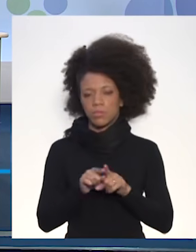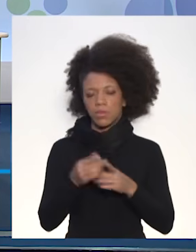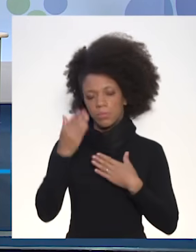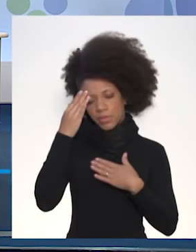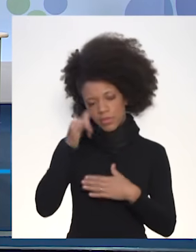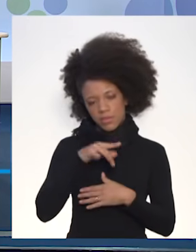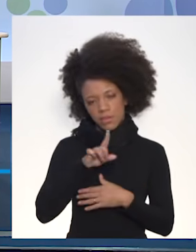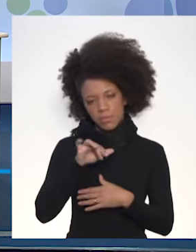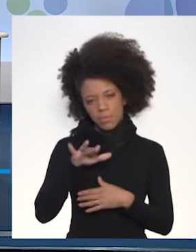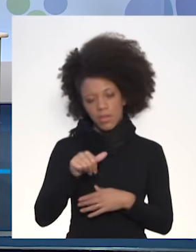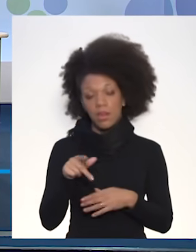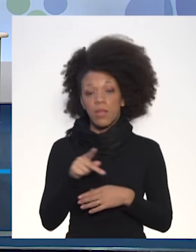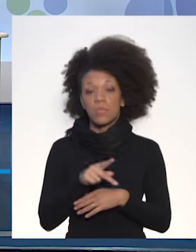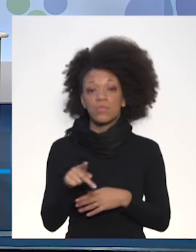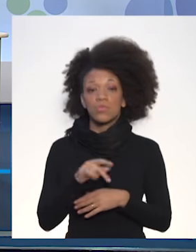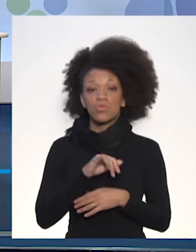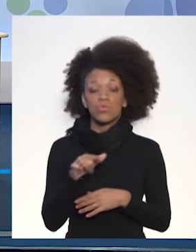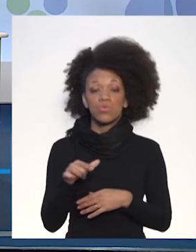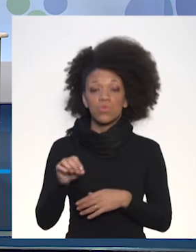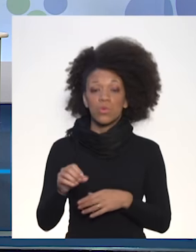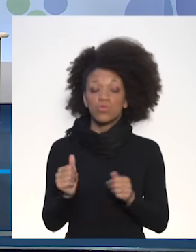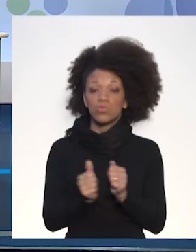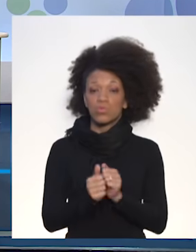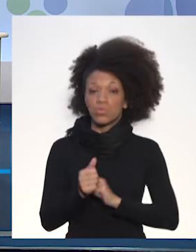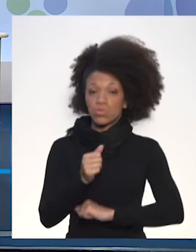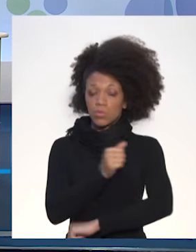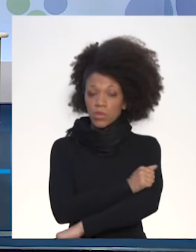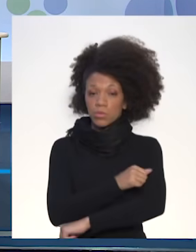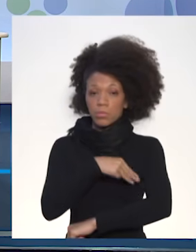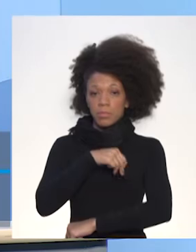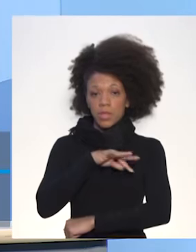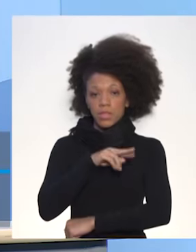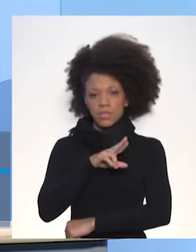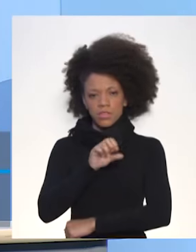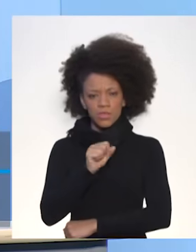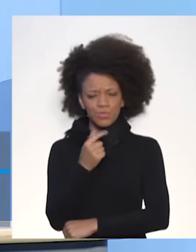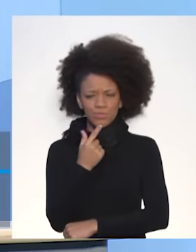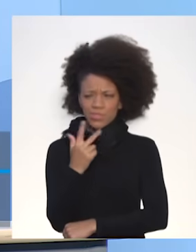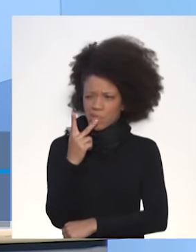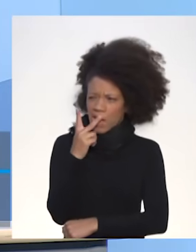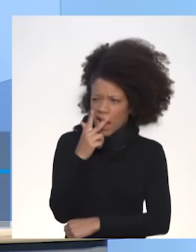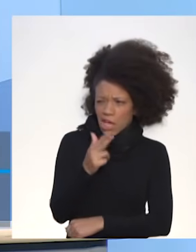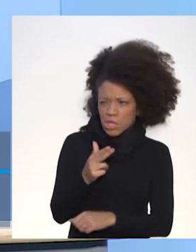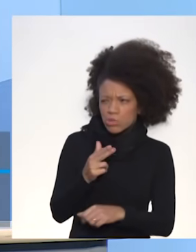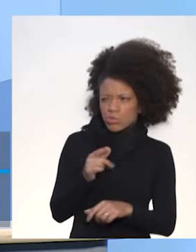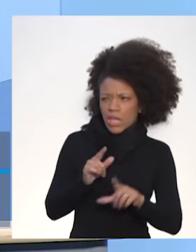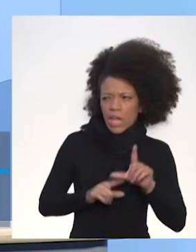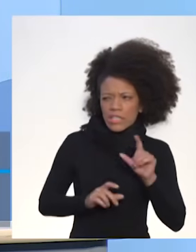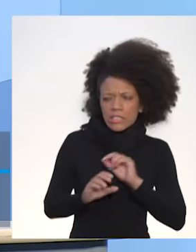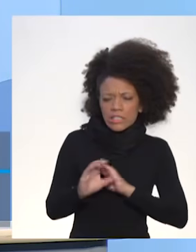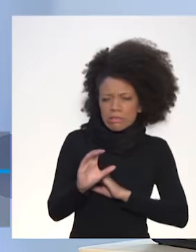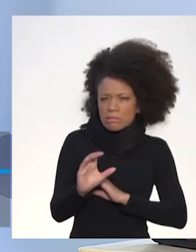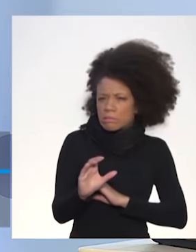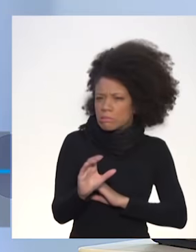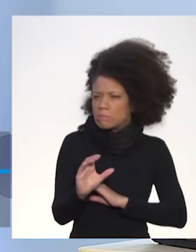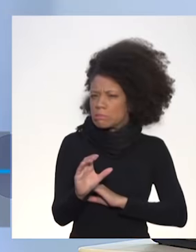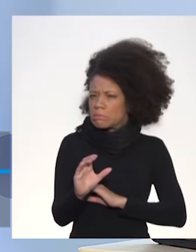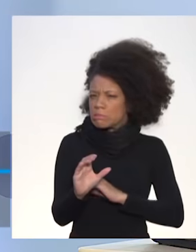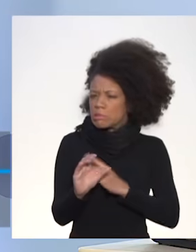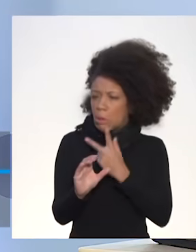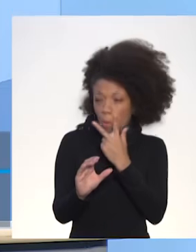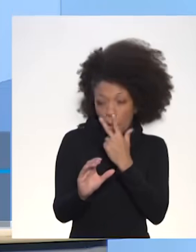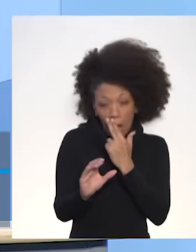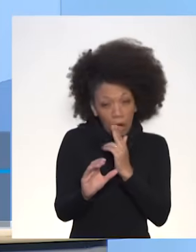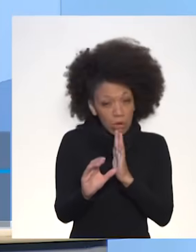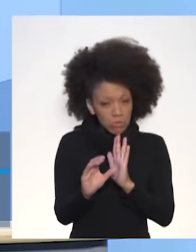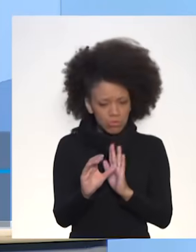João Batista está aqui com o Matheus, e o Matheus colocou assim, eu acho que é a C. Ele acha que é C? Acha. Olha aí. Literalmente